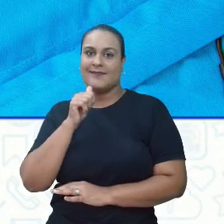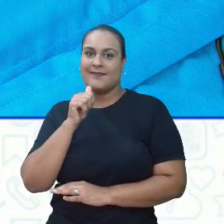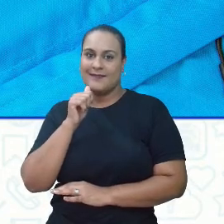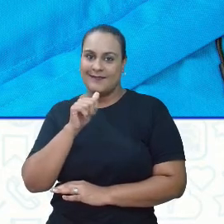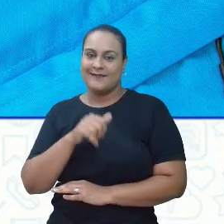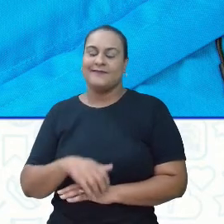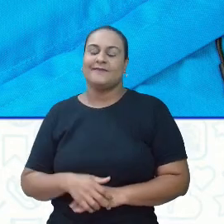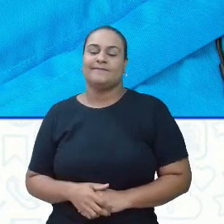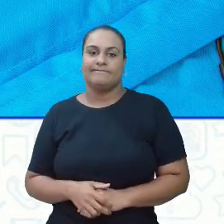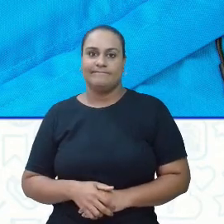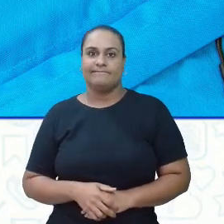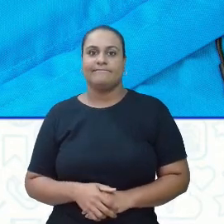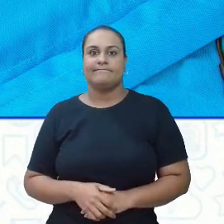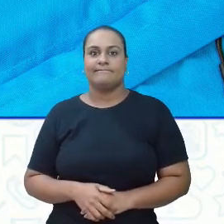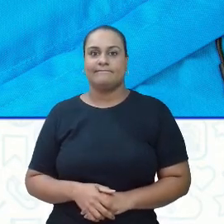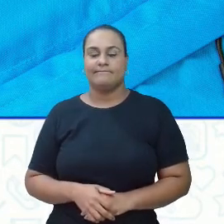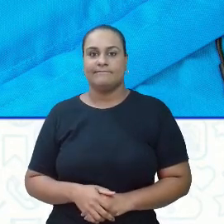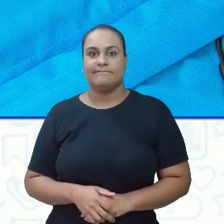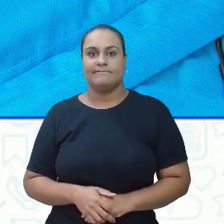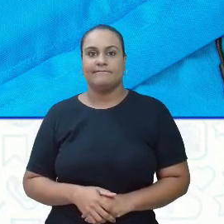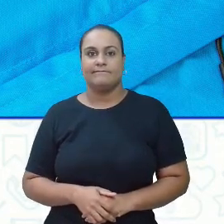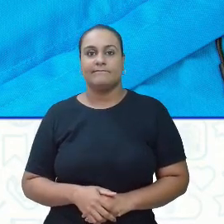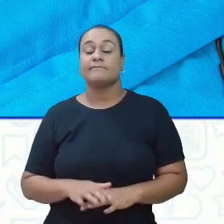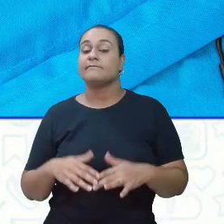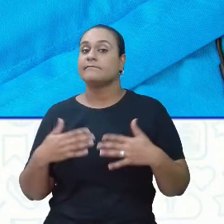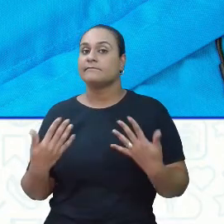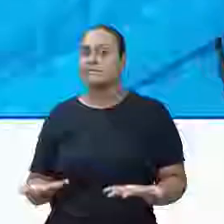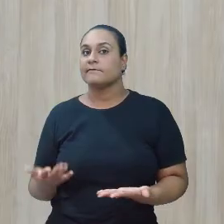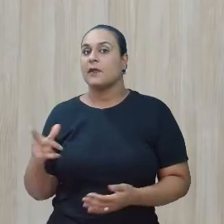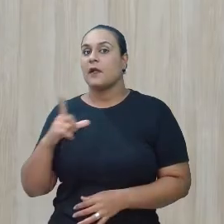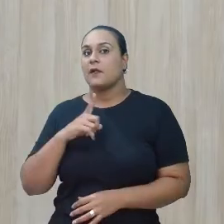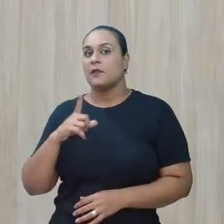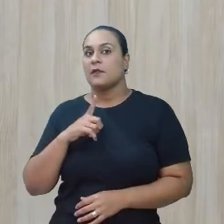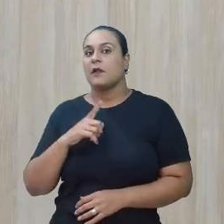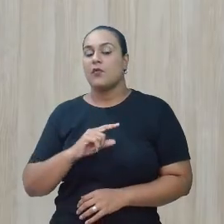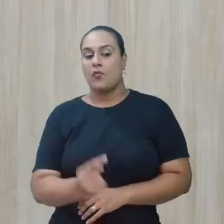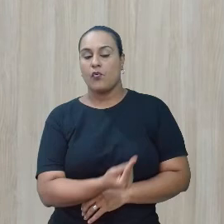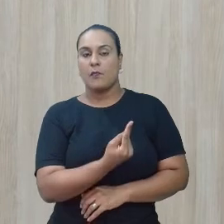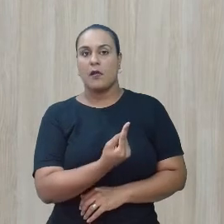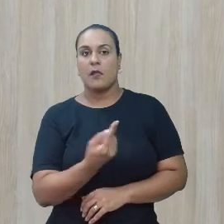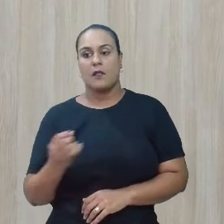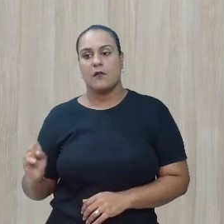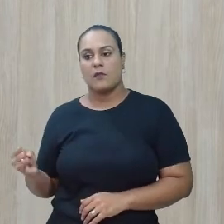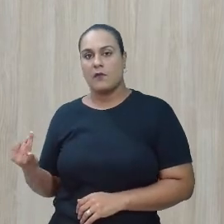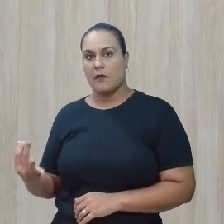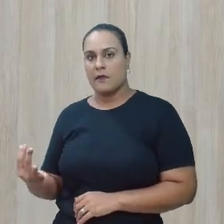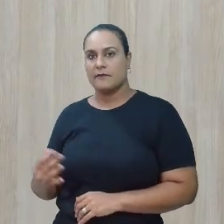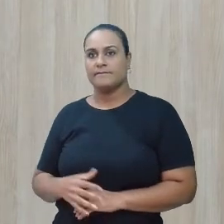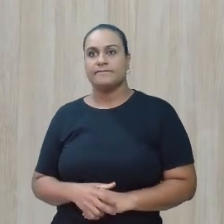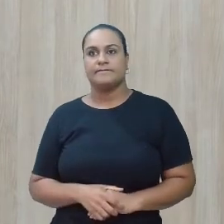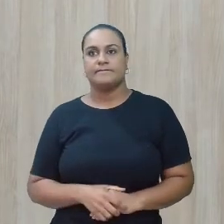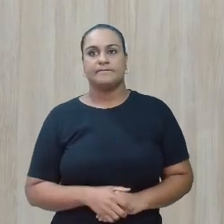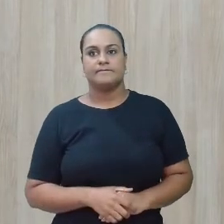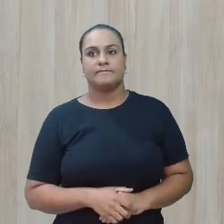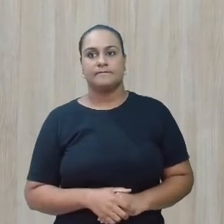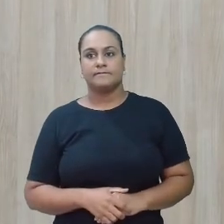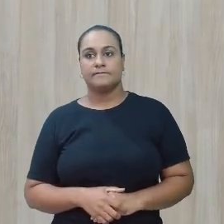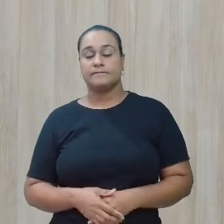elas vêm à escola de carro. Então, eu tenho uma marcação com o acento circunflexo.